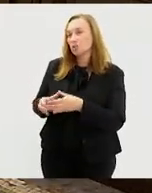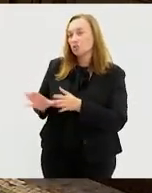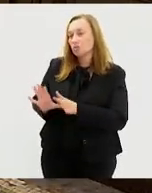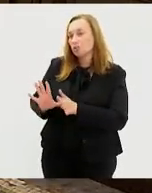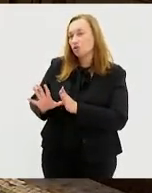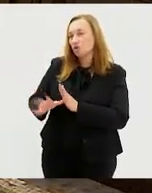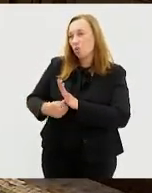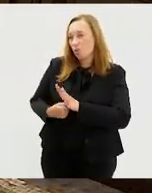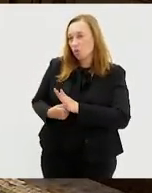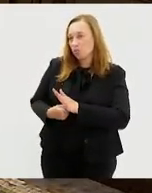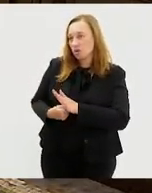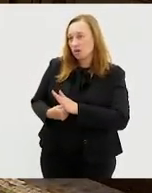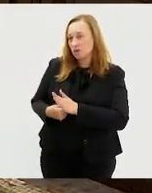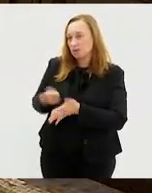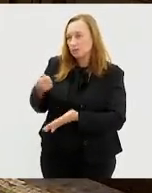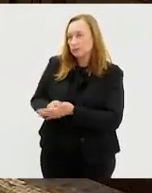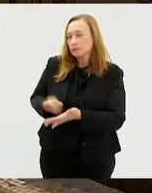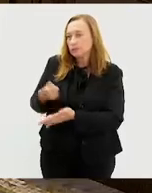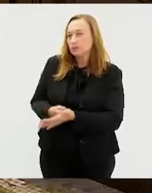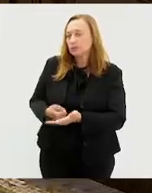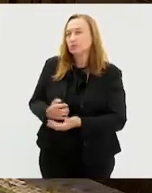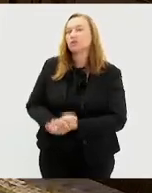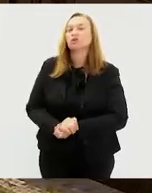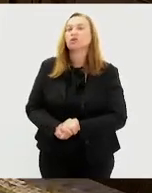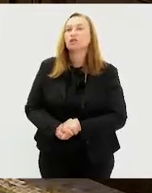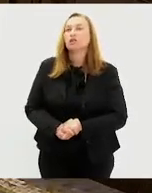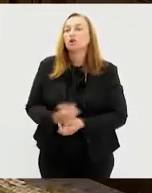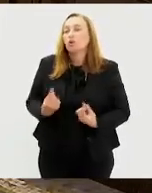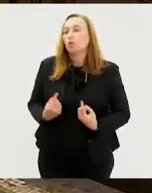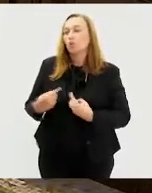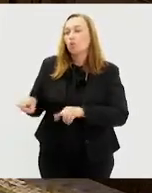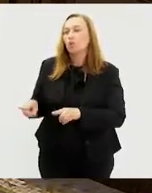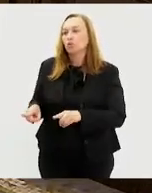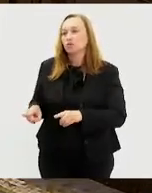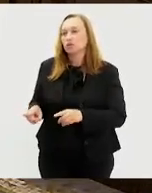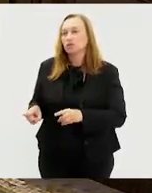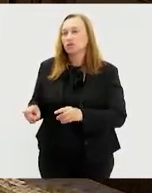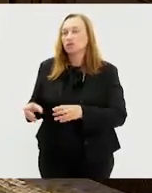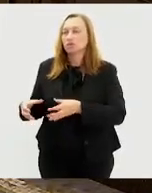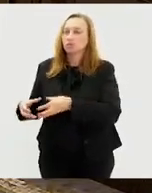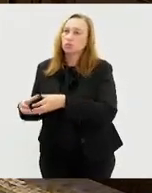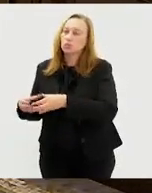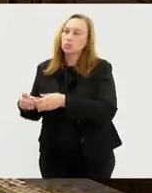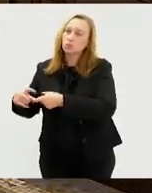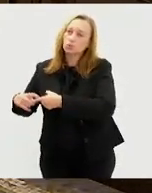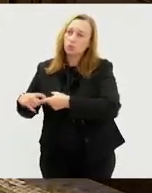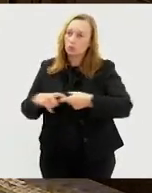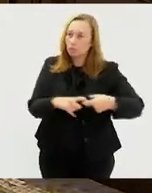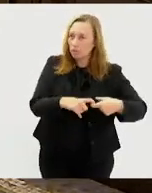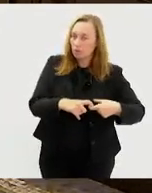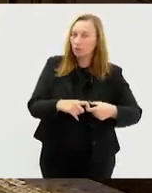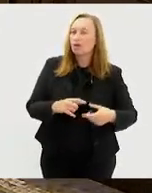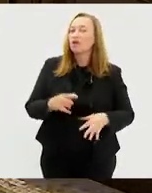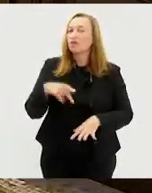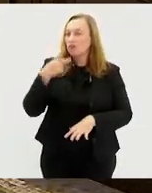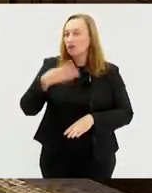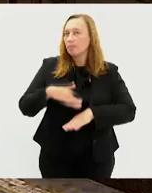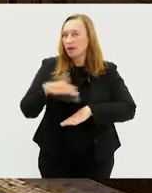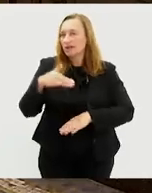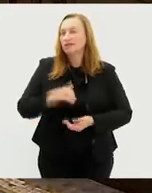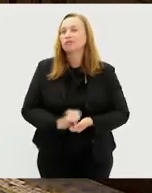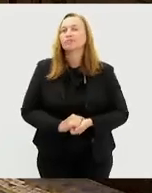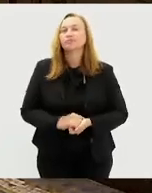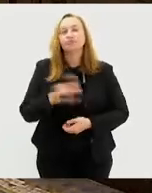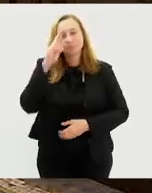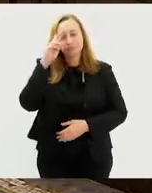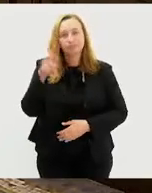esmorecer na luta contra essa máfia do reboque e seus tentáculos mas eu vou além quando vossa excelência